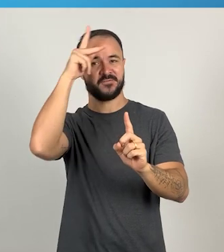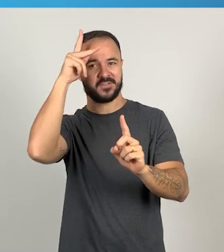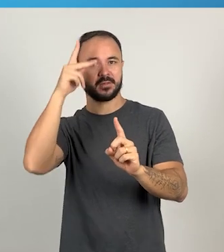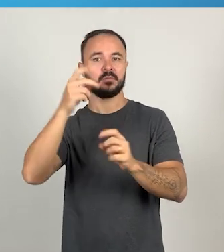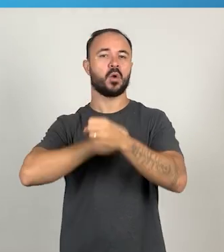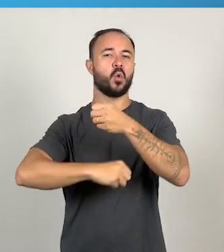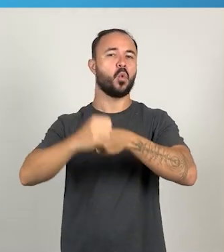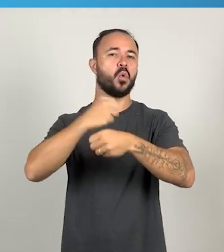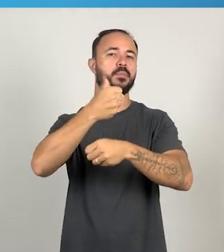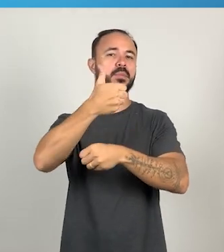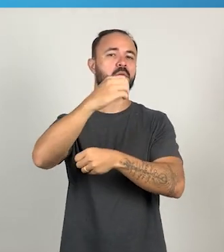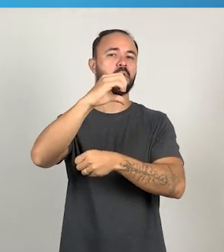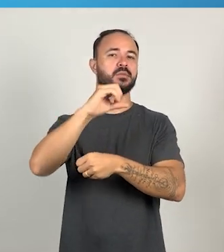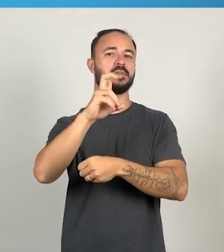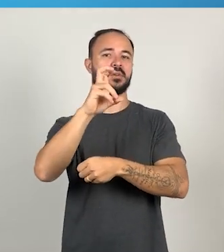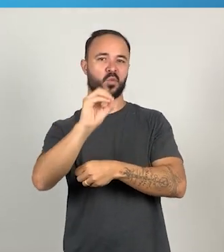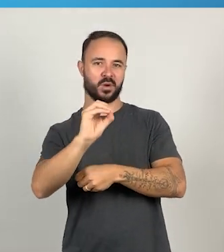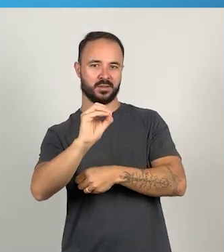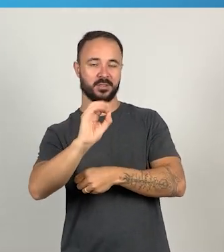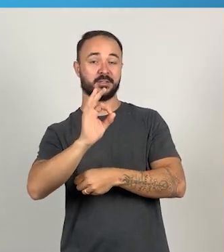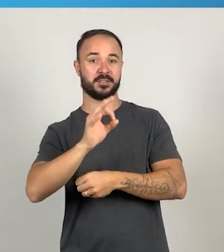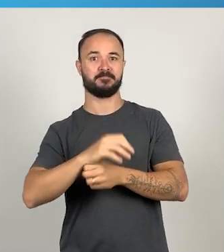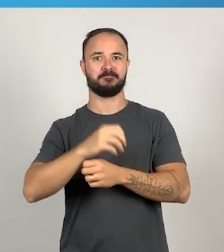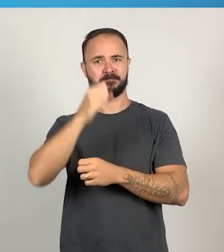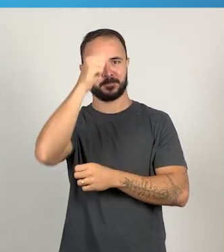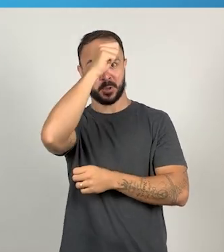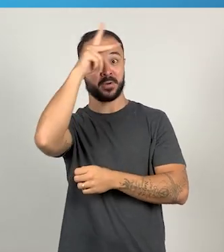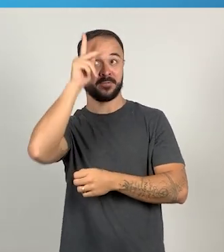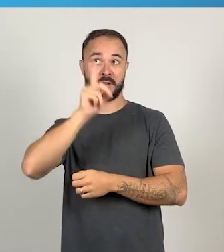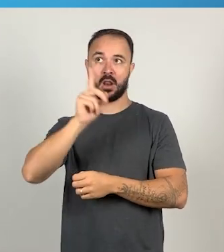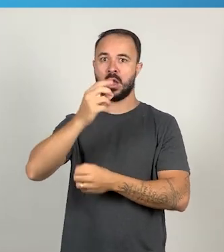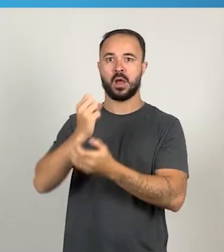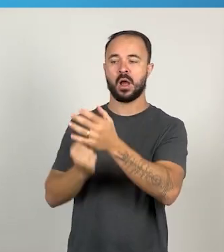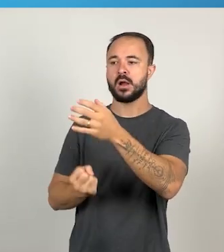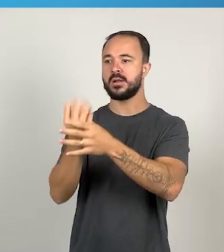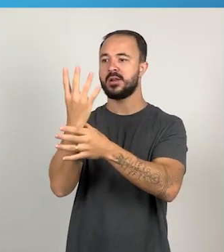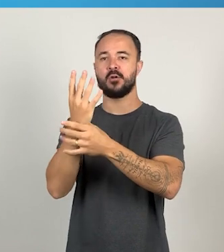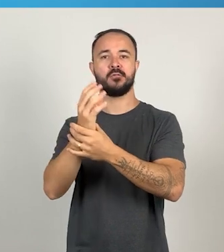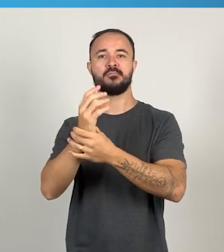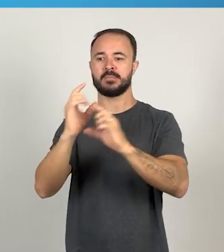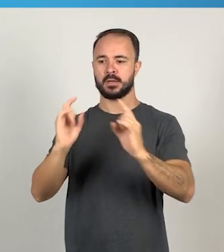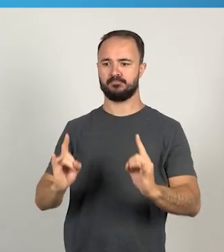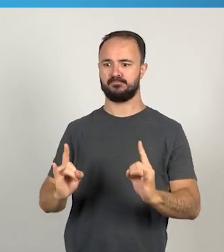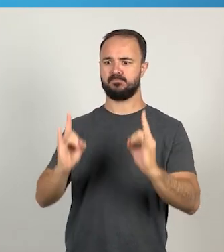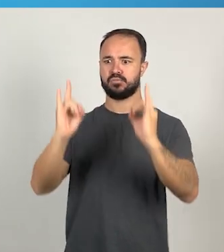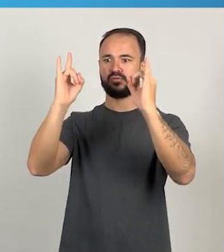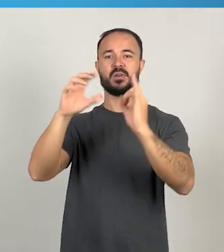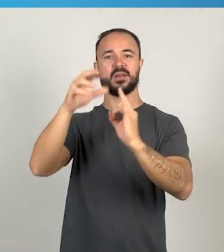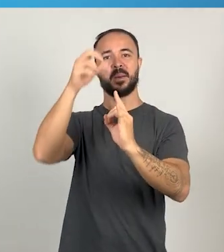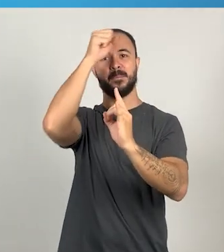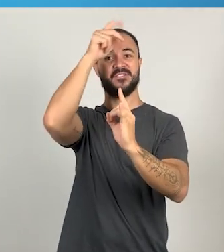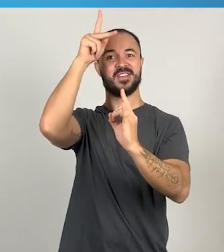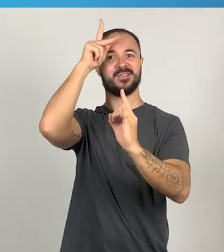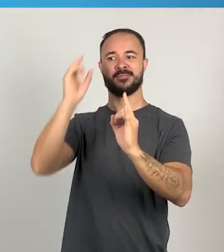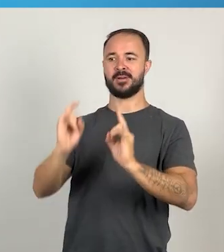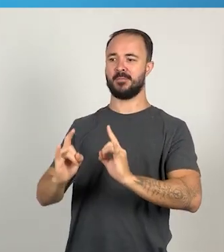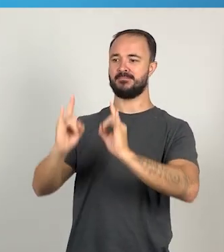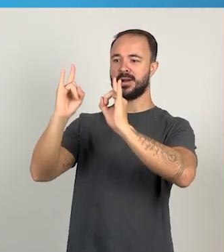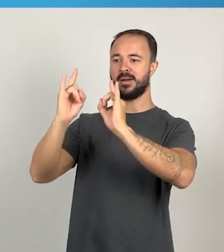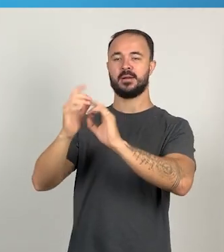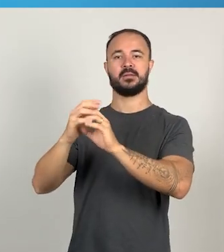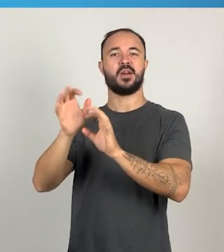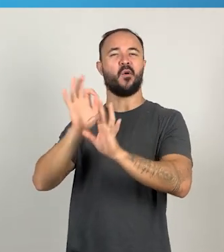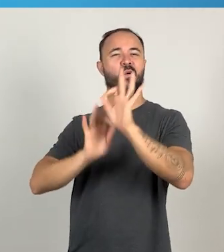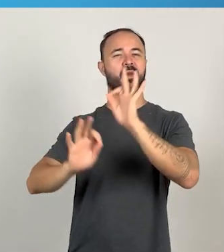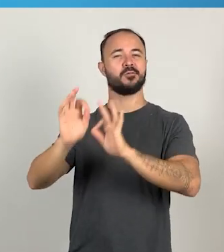1950. Nesse período, o prefeito construiu o prédio da prefeitura, organizou a festa do primeiro